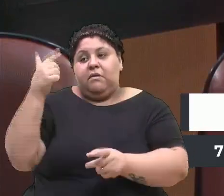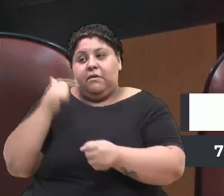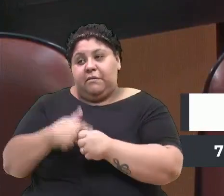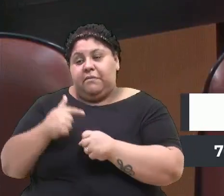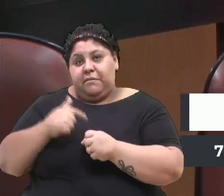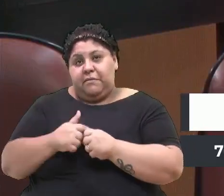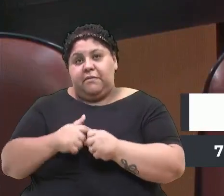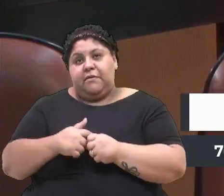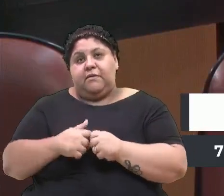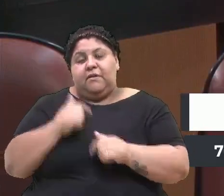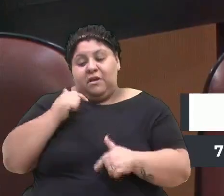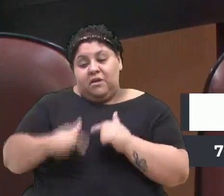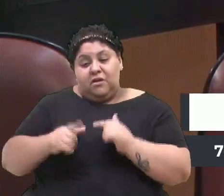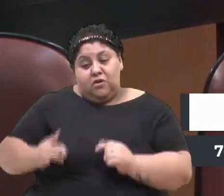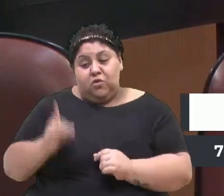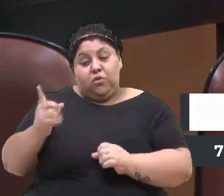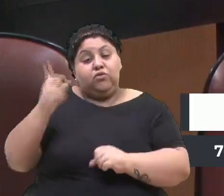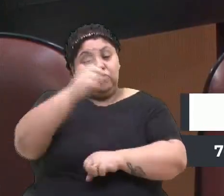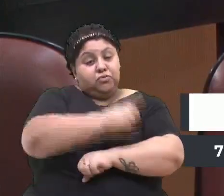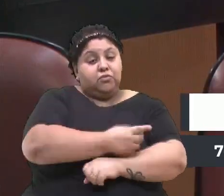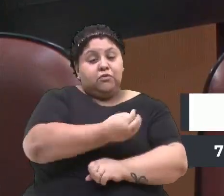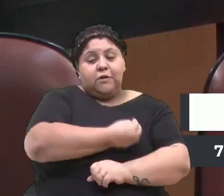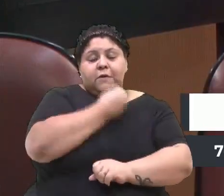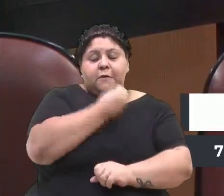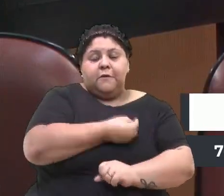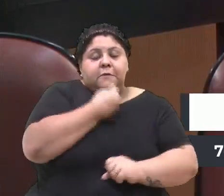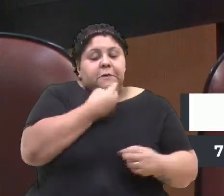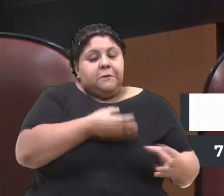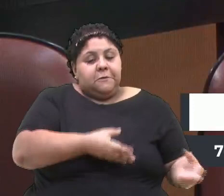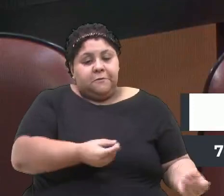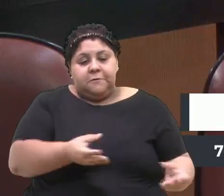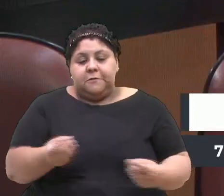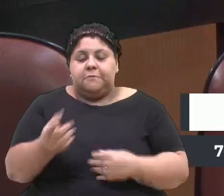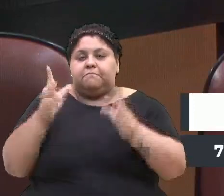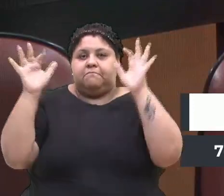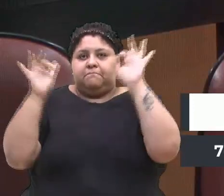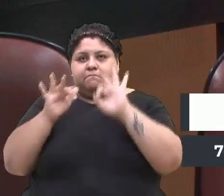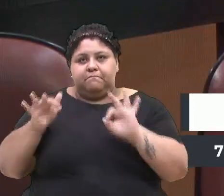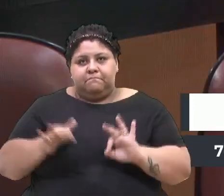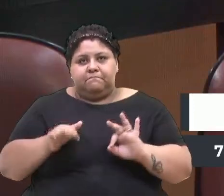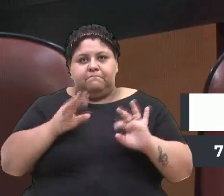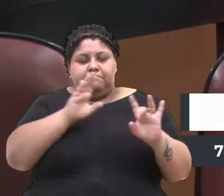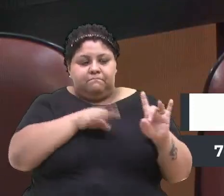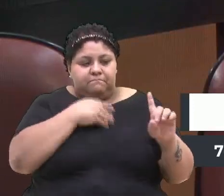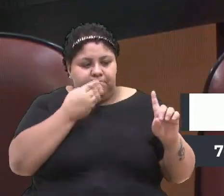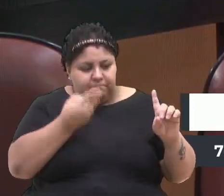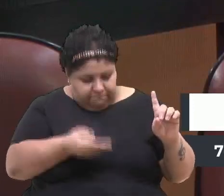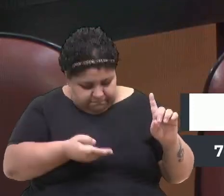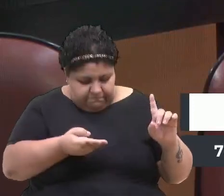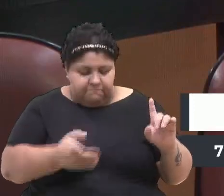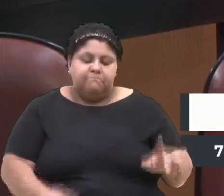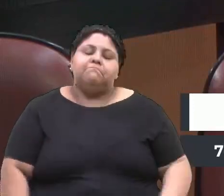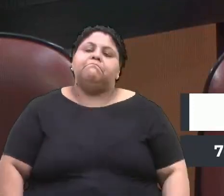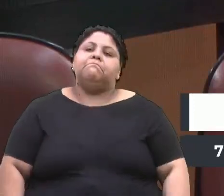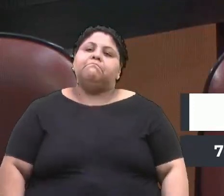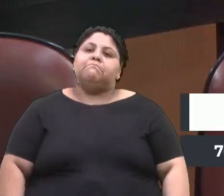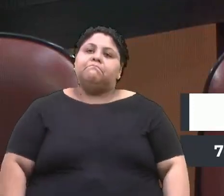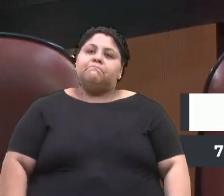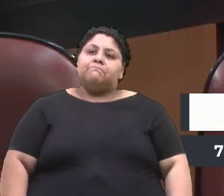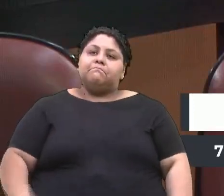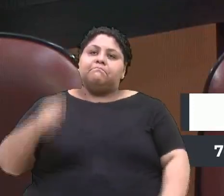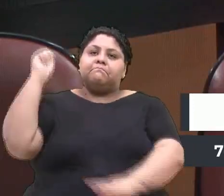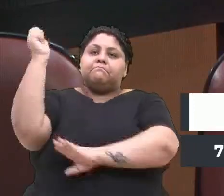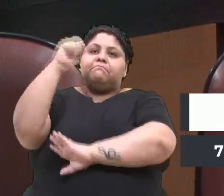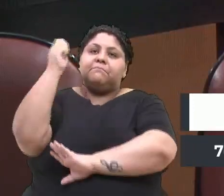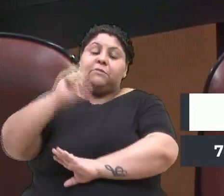até seus últimos dias de vida com muita alegria e honradez Gaúcho